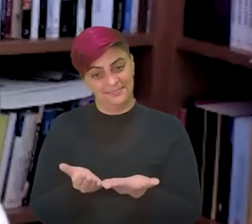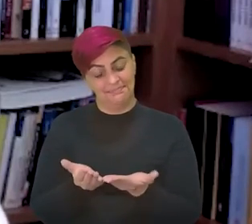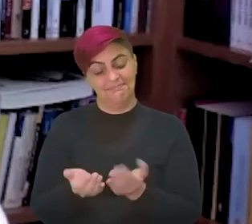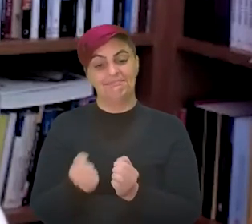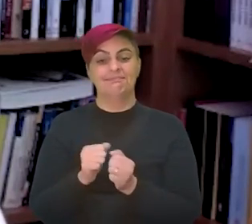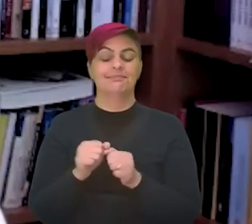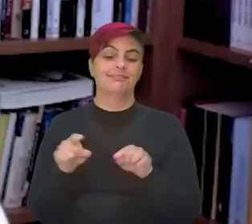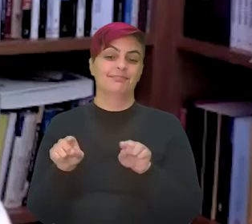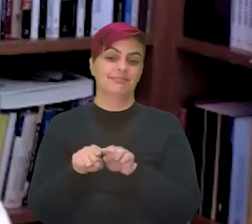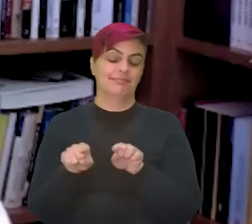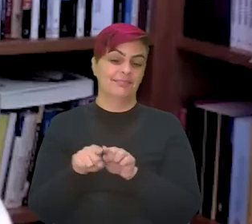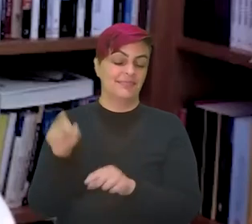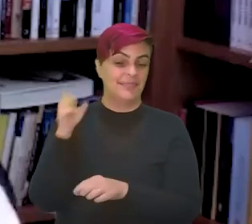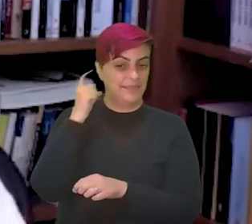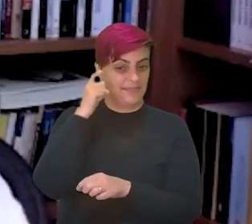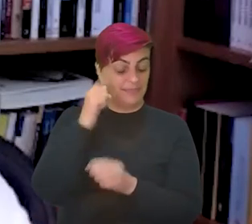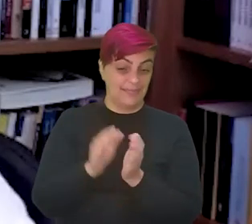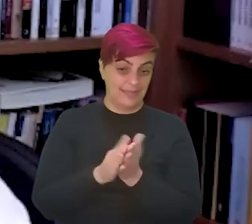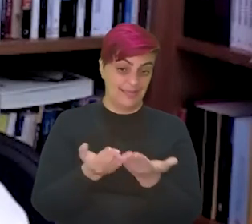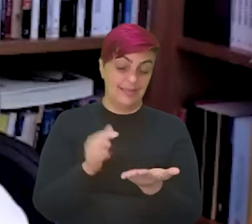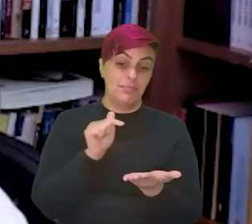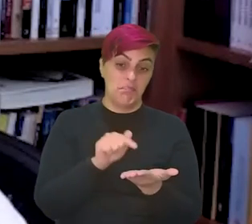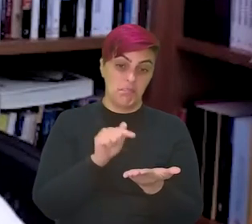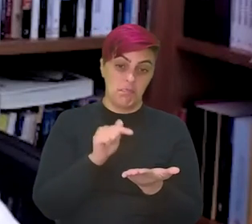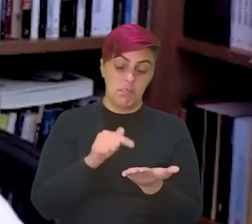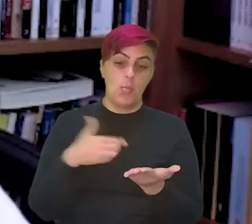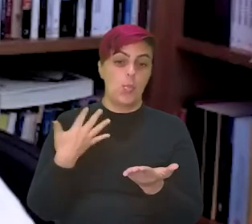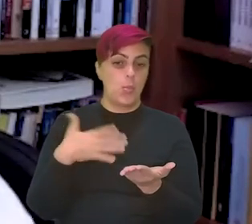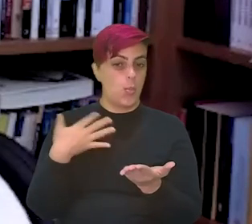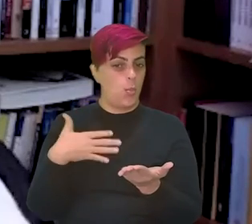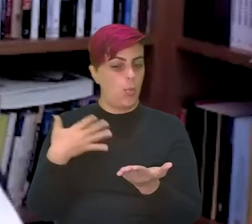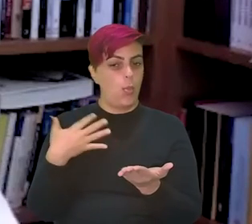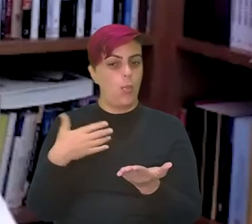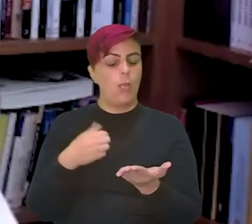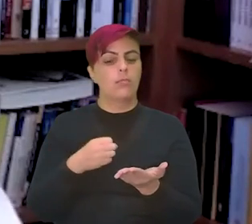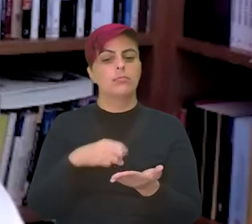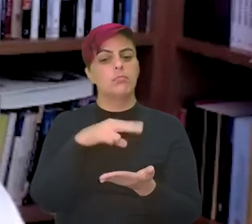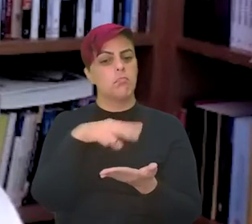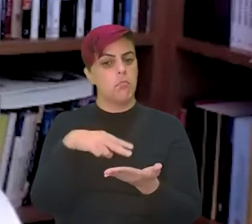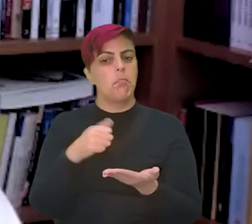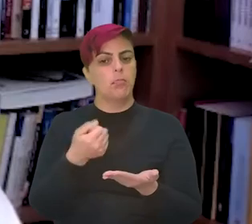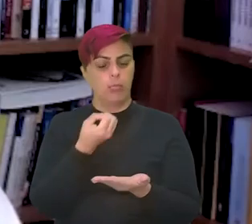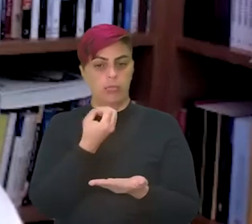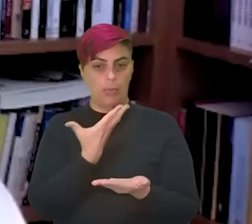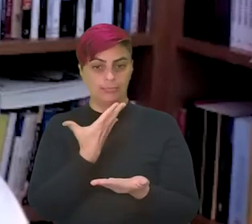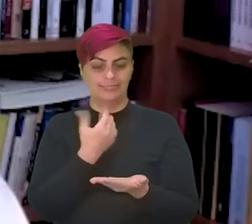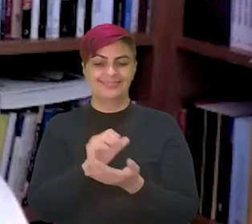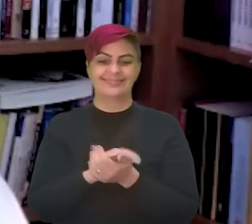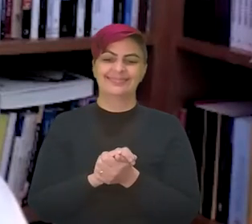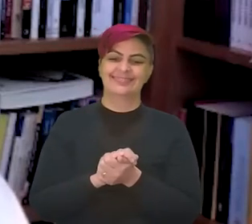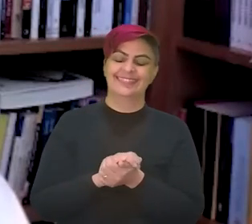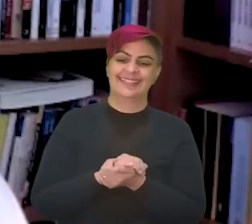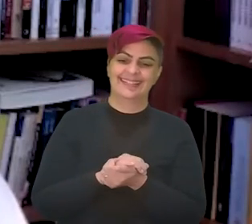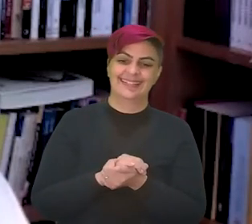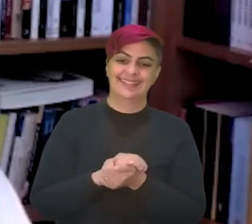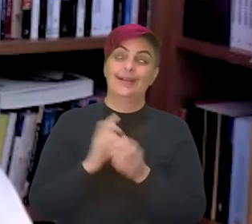mas considerando Argonautas como uma grande obra, né? Insubmissos os